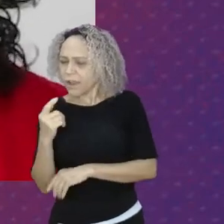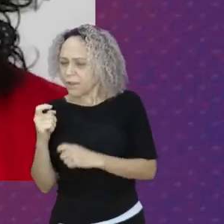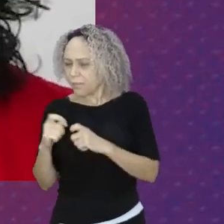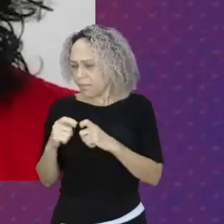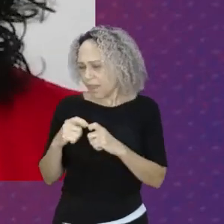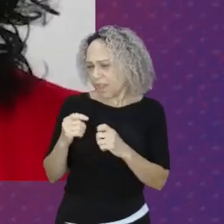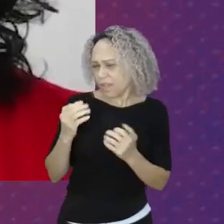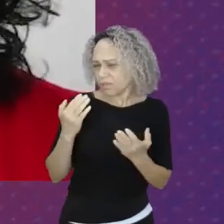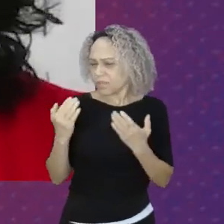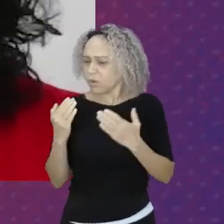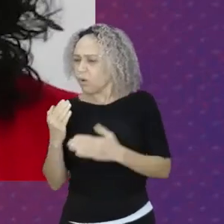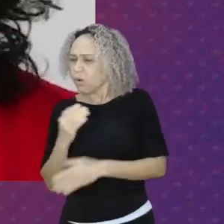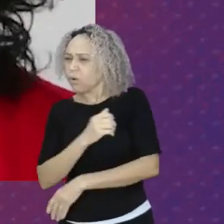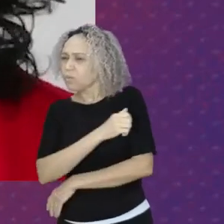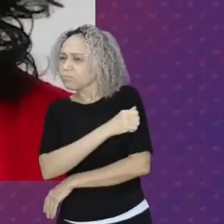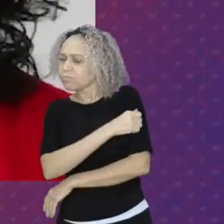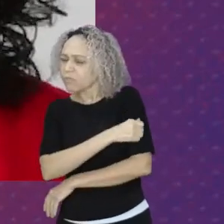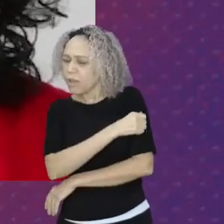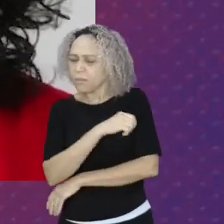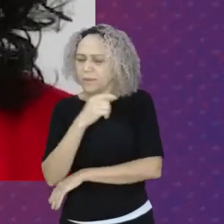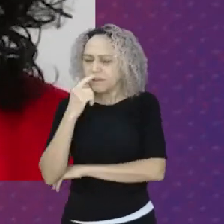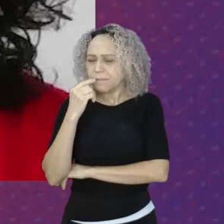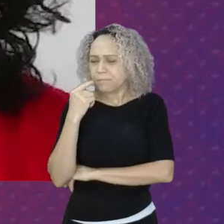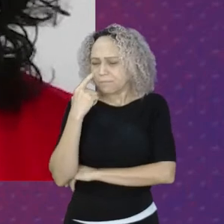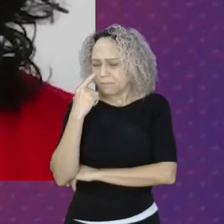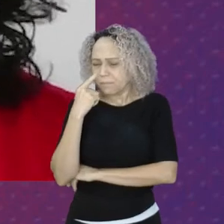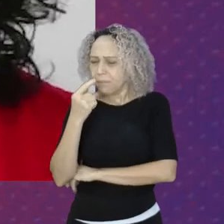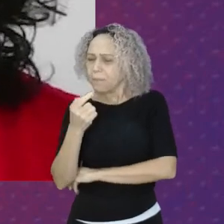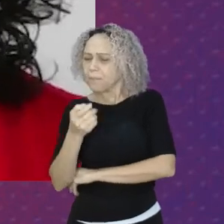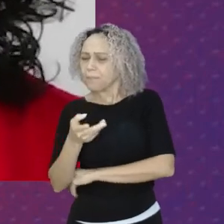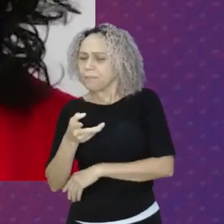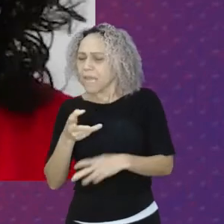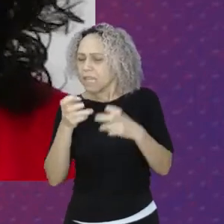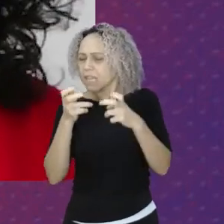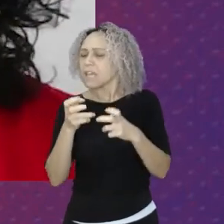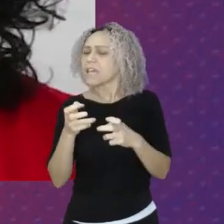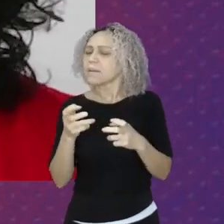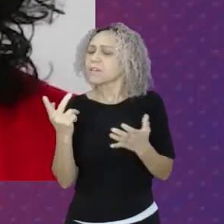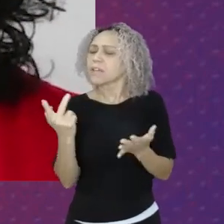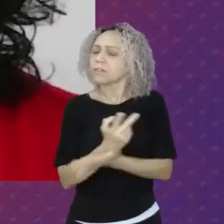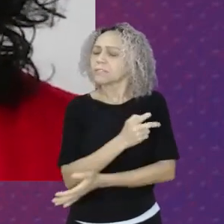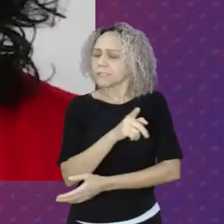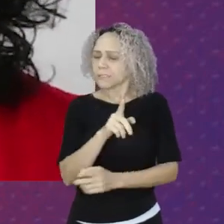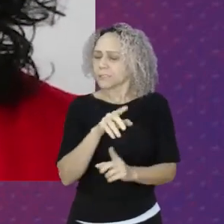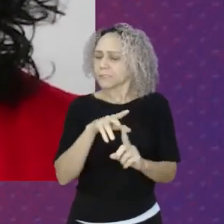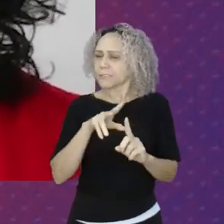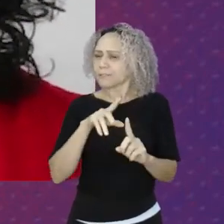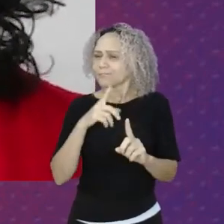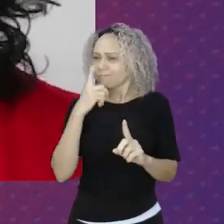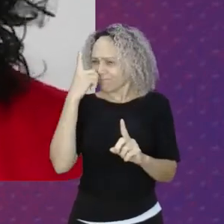questões que são mais fáceis de identificar, por exemplo, uma adolescente